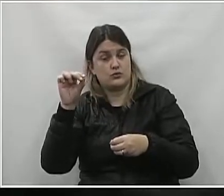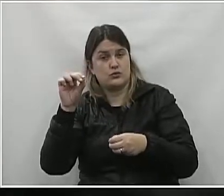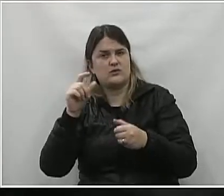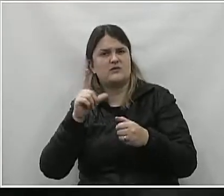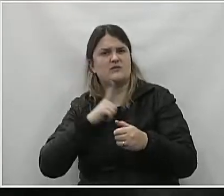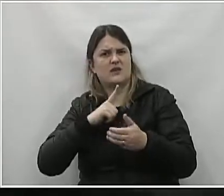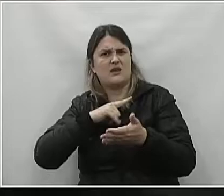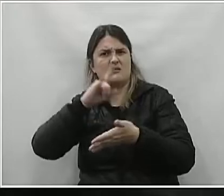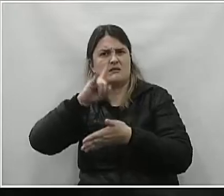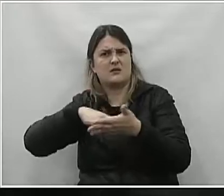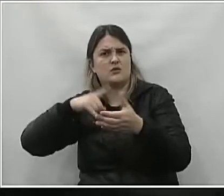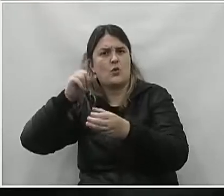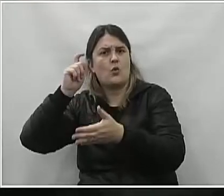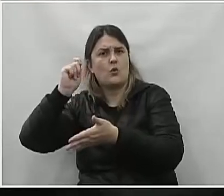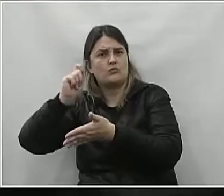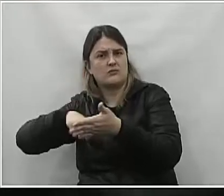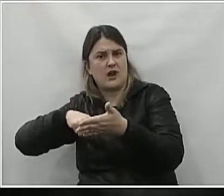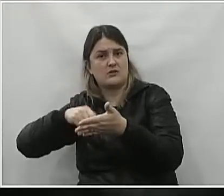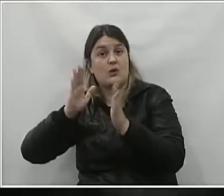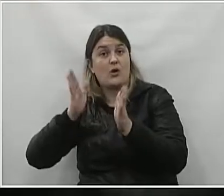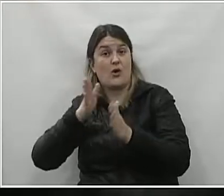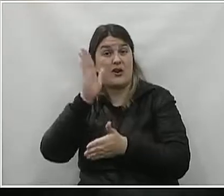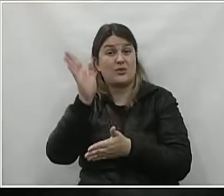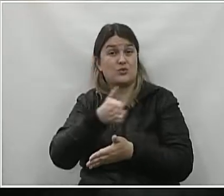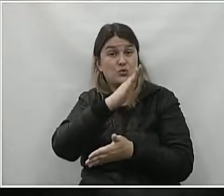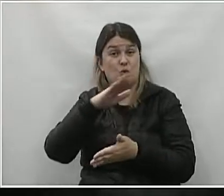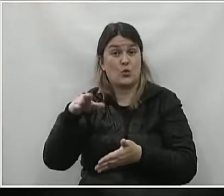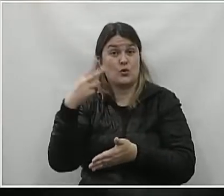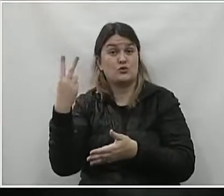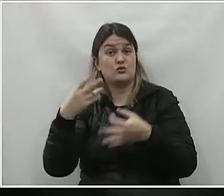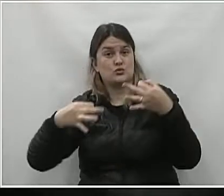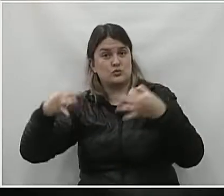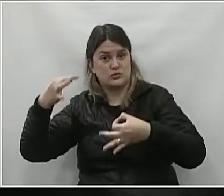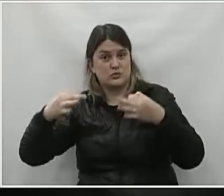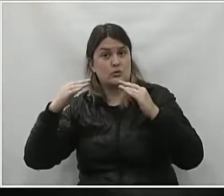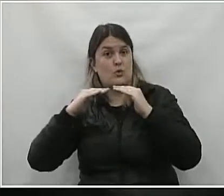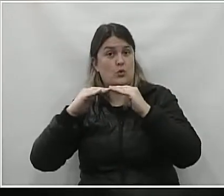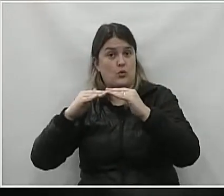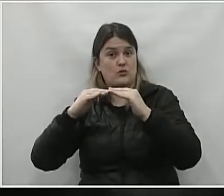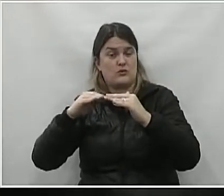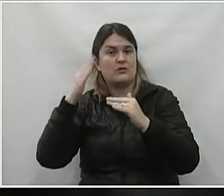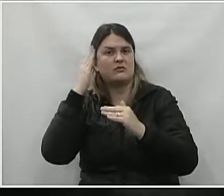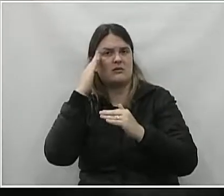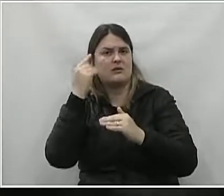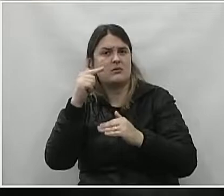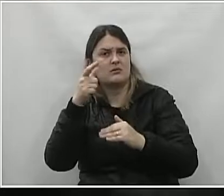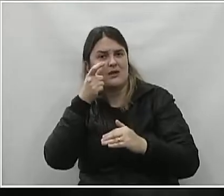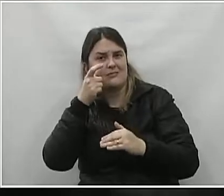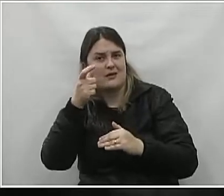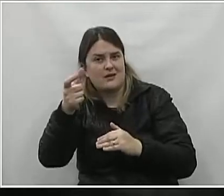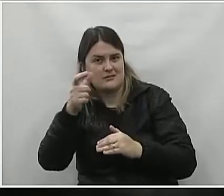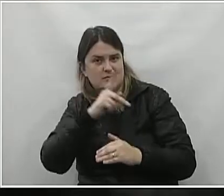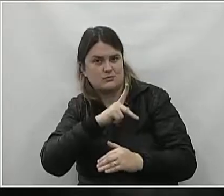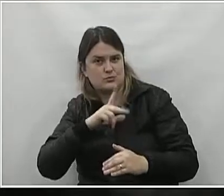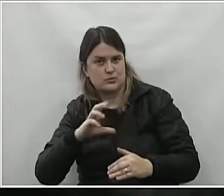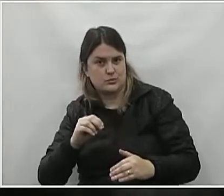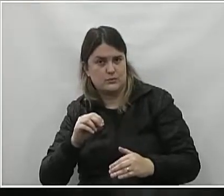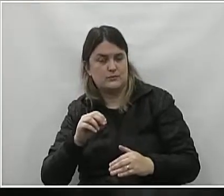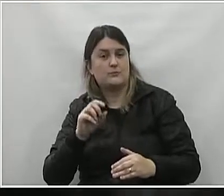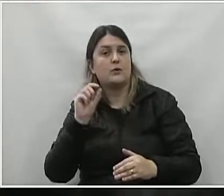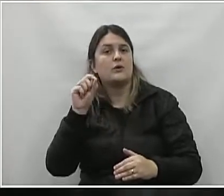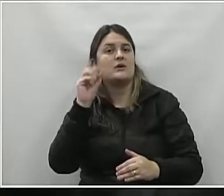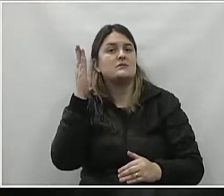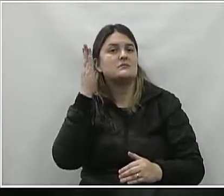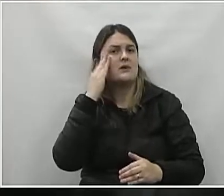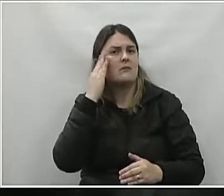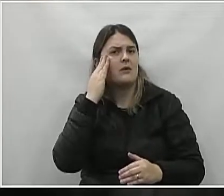foi declarado nulo e confirmado pelas duas instâncias da Justiça, por entender que não havia interesse público vinculado. O que se pretende